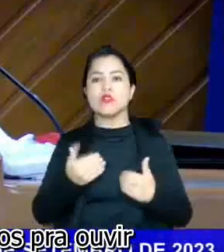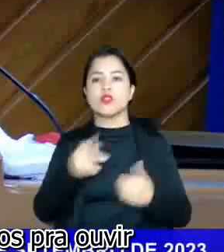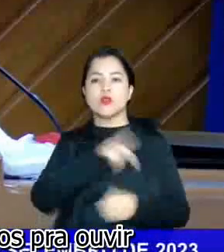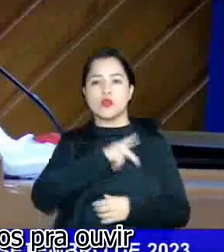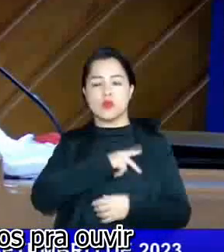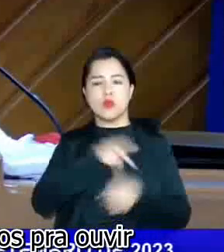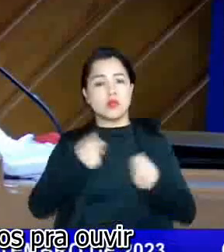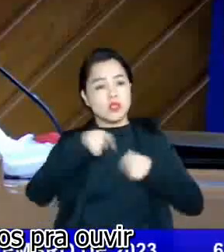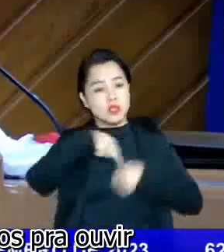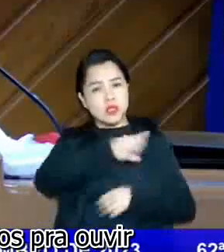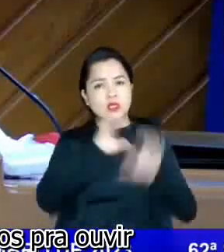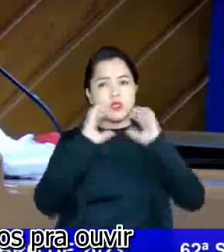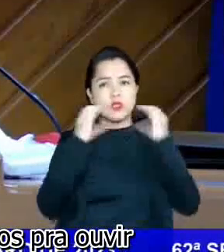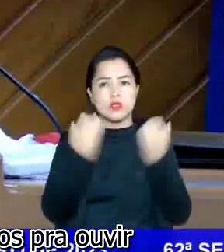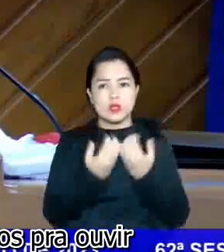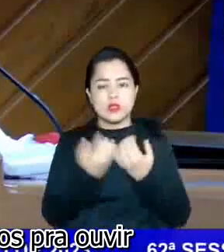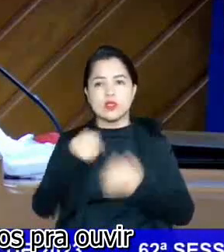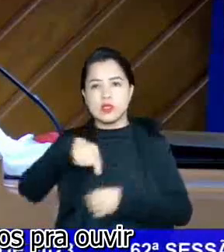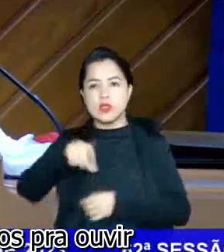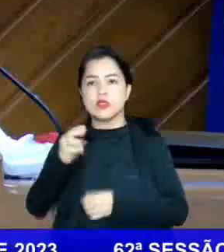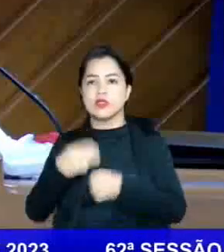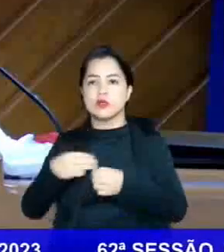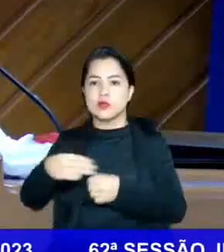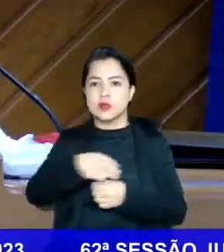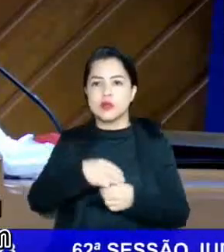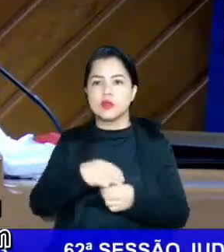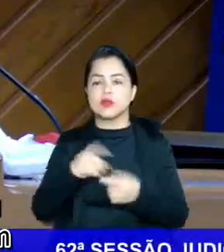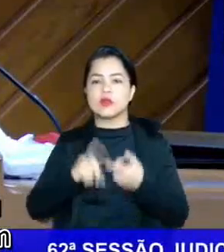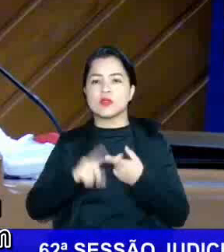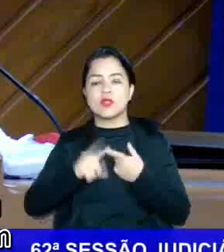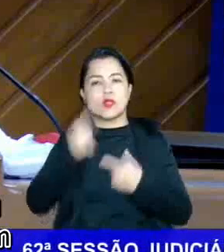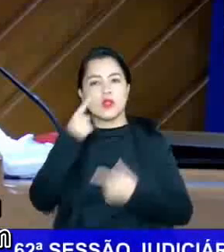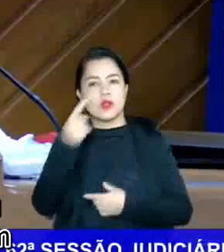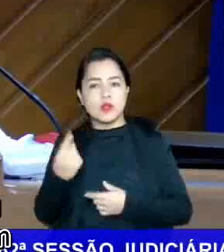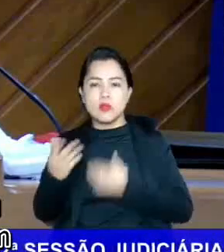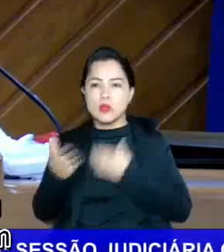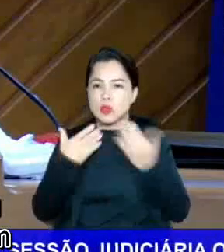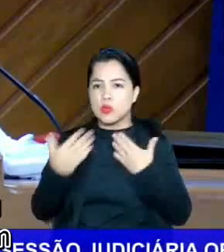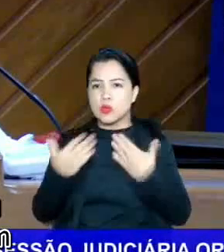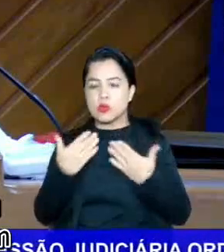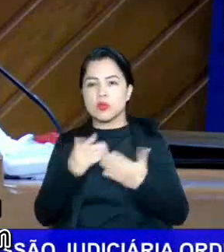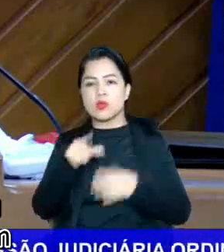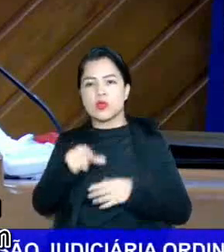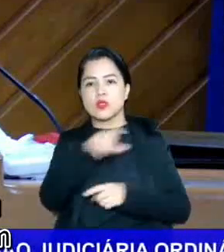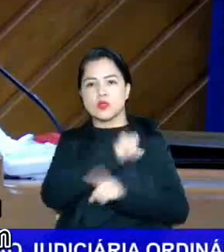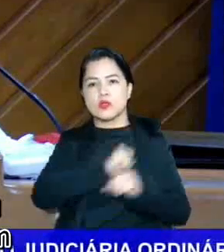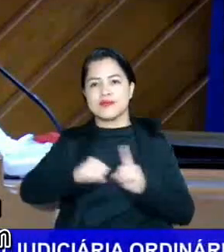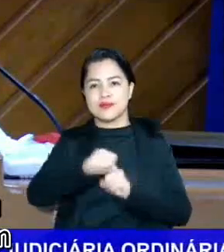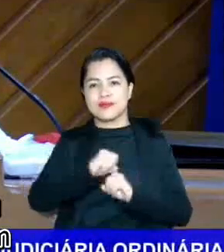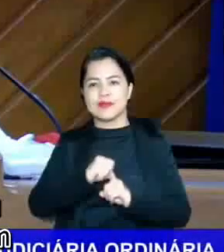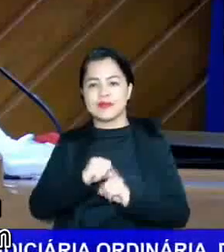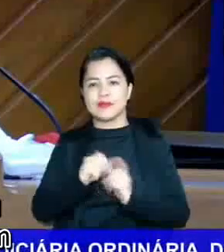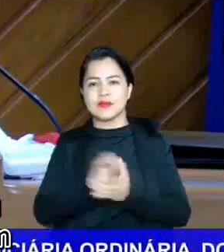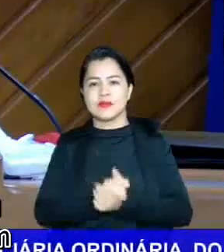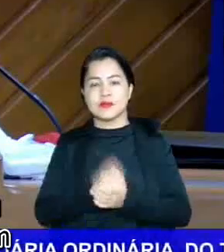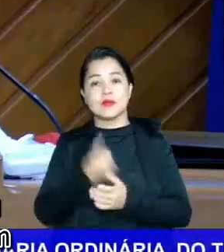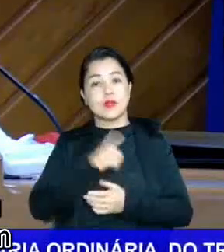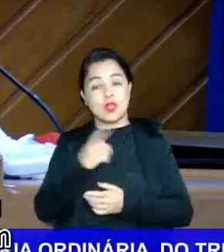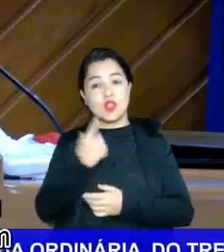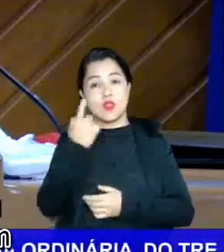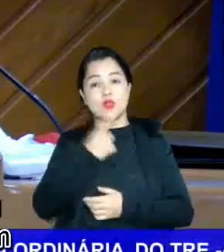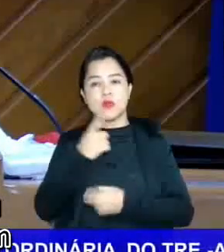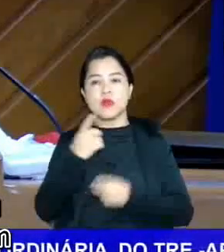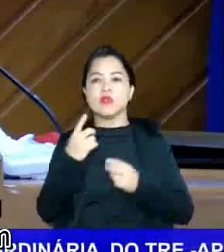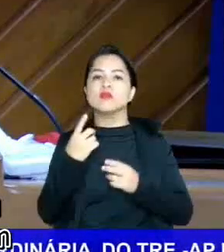precisa estar nas comunidades, nos municípios, para ouvir especificamente essa sociedade. Há uma demanda,